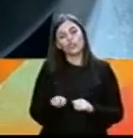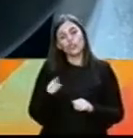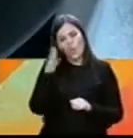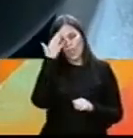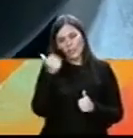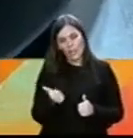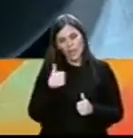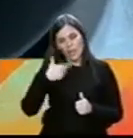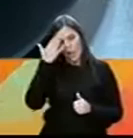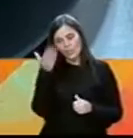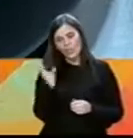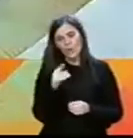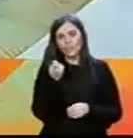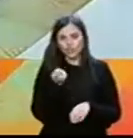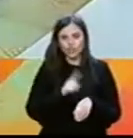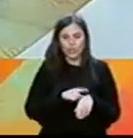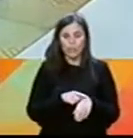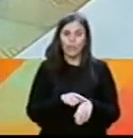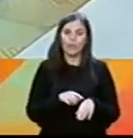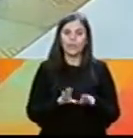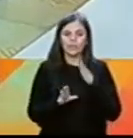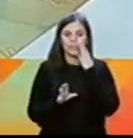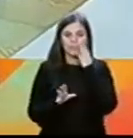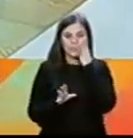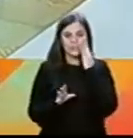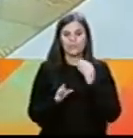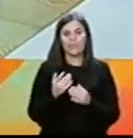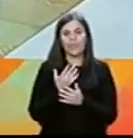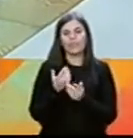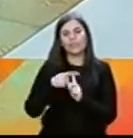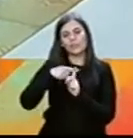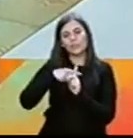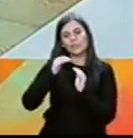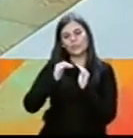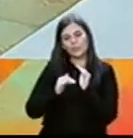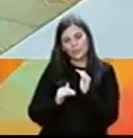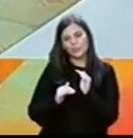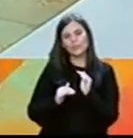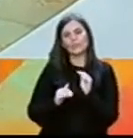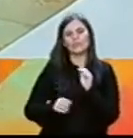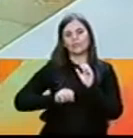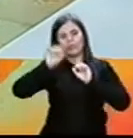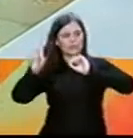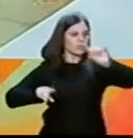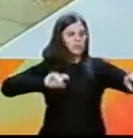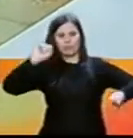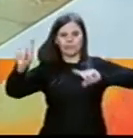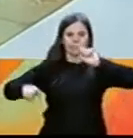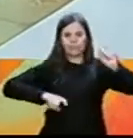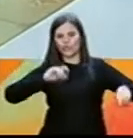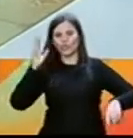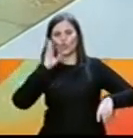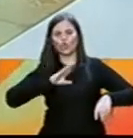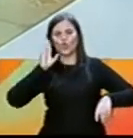Mas... Eu acho mais um bocadinho, pode deixar. Exatamente. Se calhar depois o... Pronto. Um bocadinho mais baixo. Exato, que é para não salpicar tanto. Exatamente. Senão também ficamos com tudo